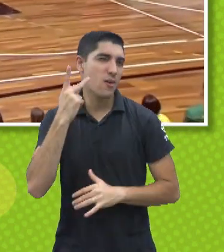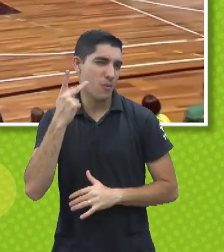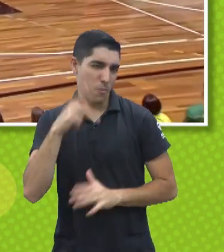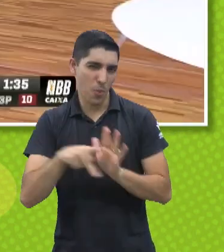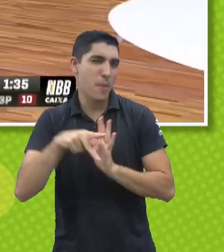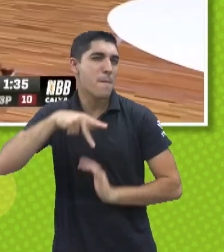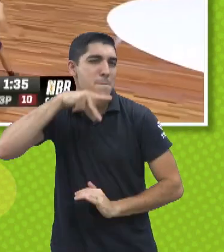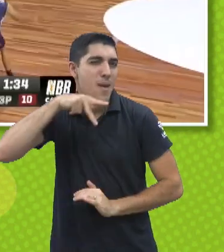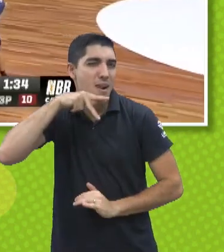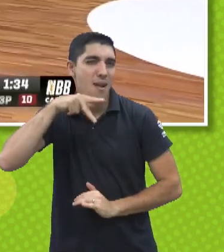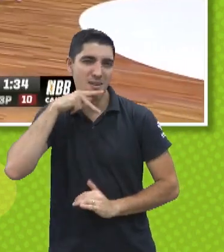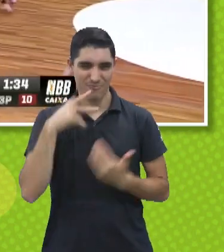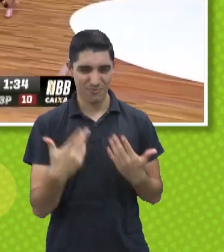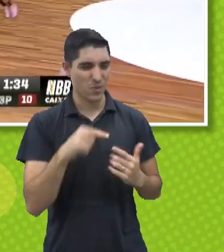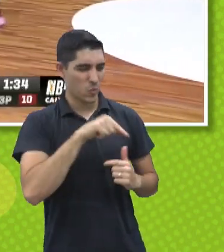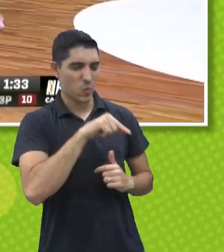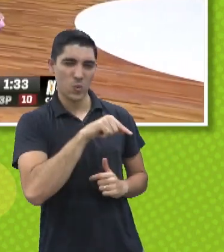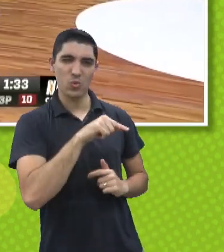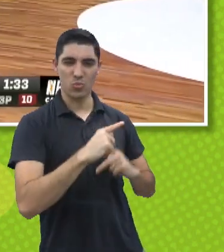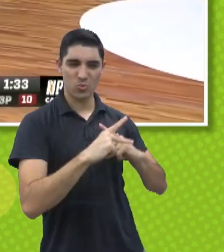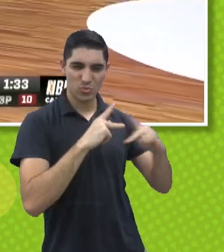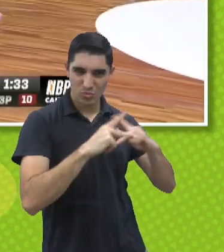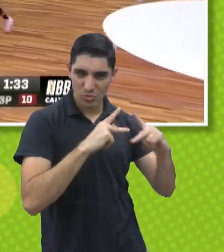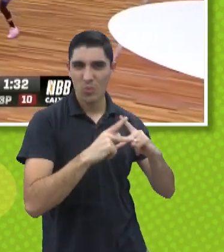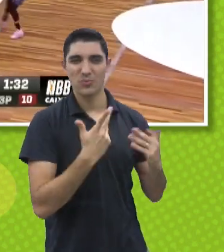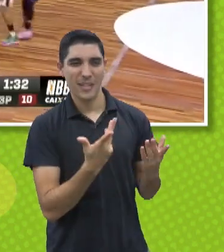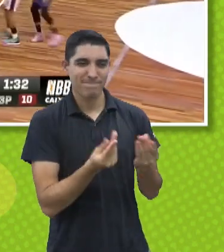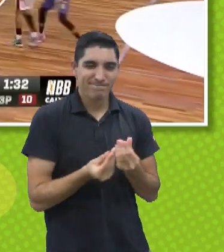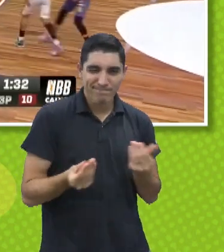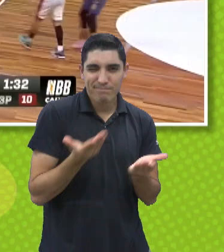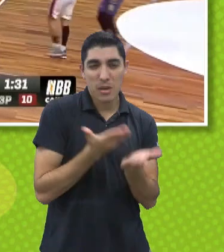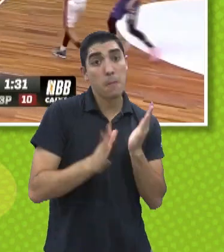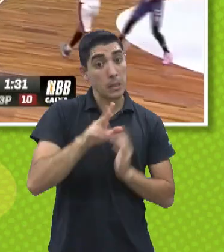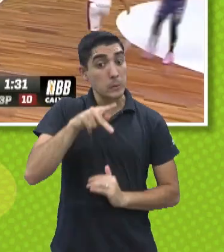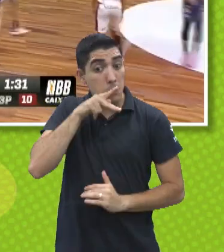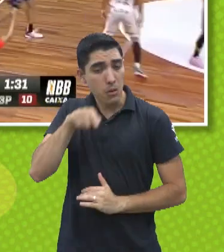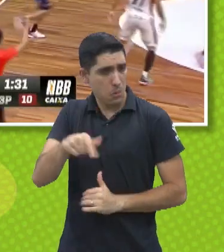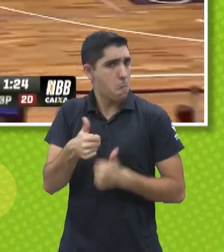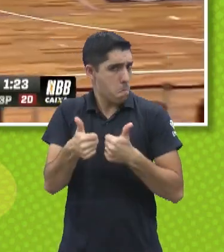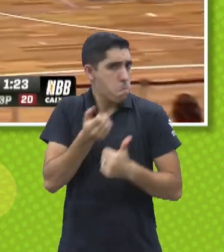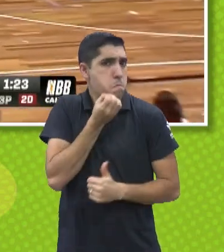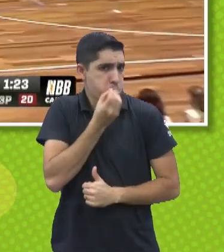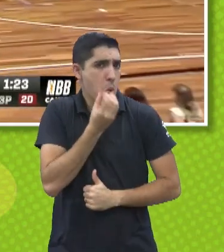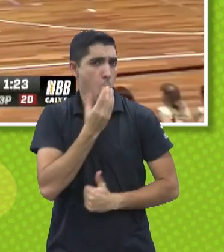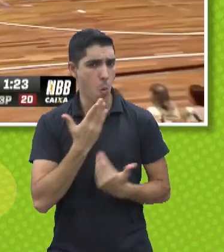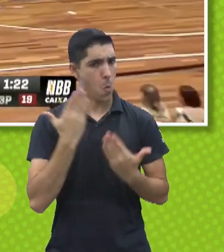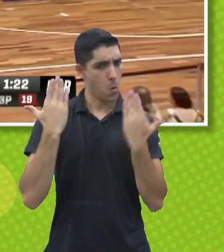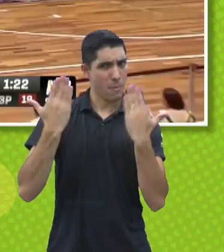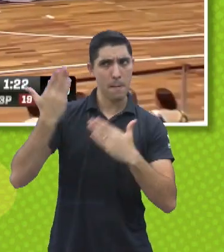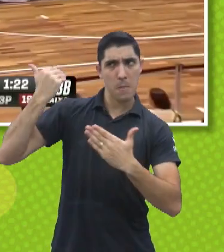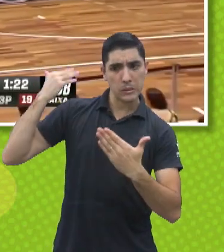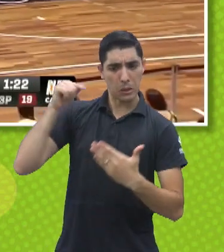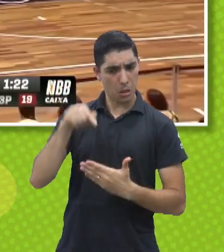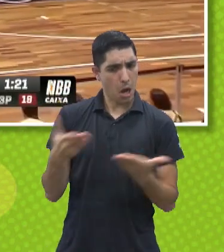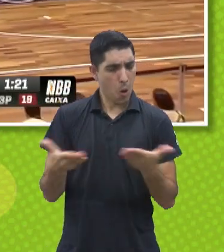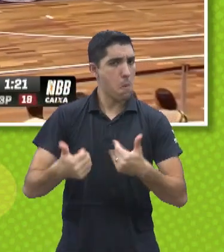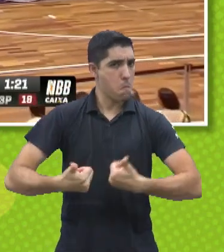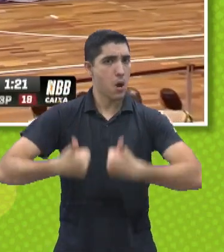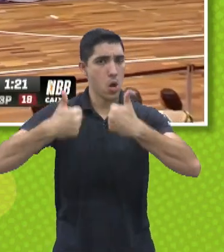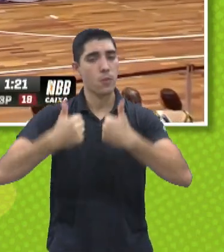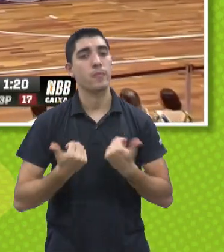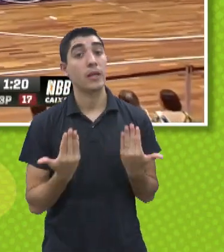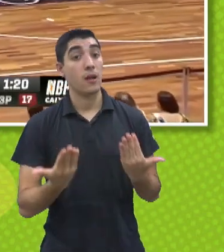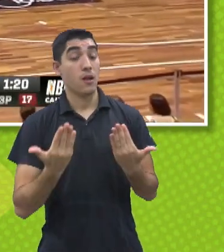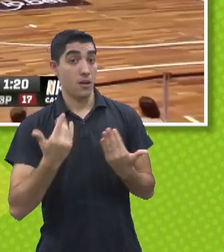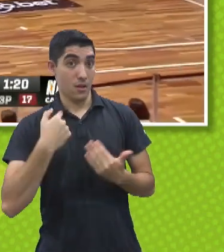mais interessante do que o dos últimos anos. Agora volta a vencer. Eu bati aqui na segunda-feira, né, em cima da